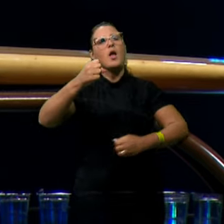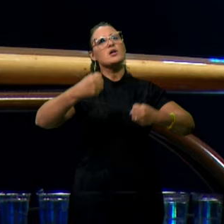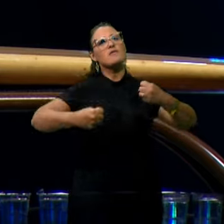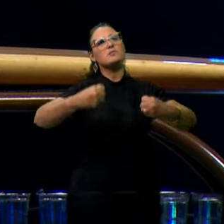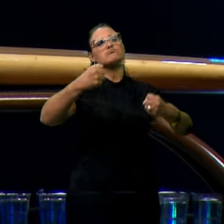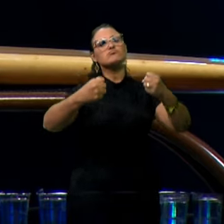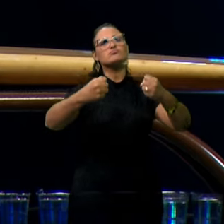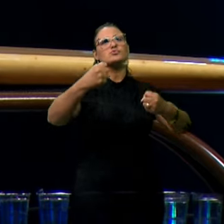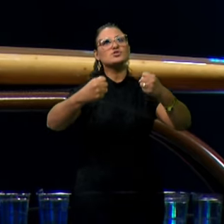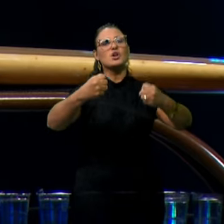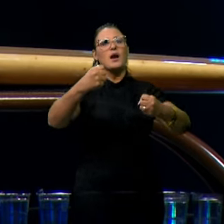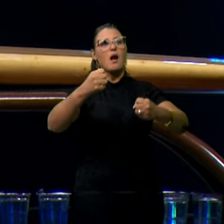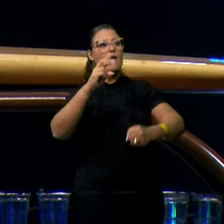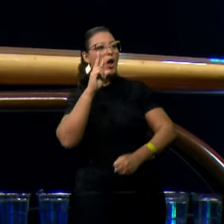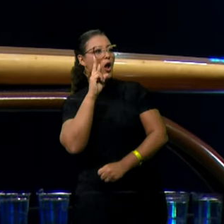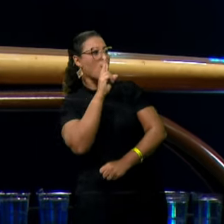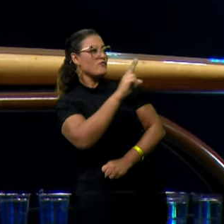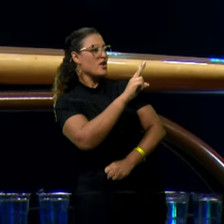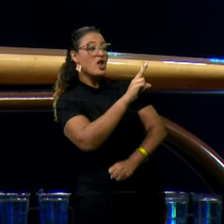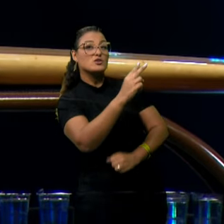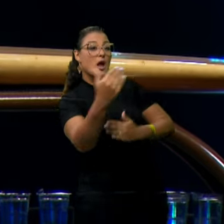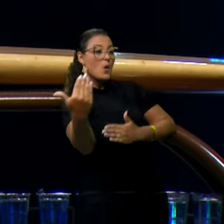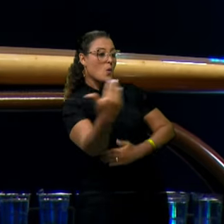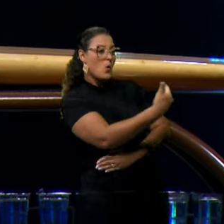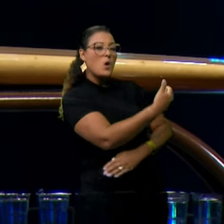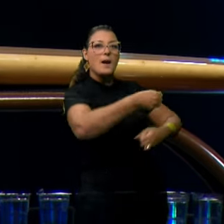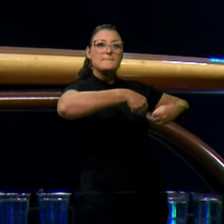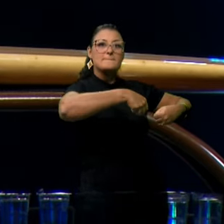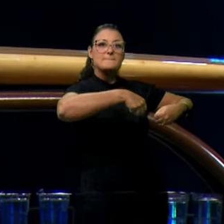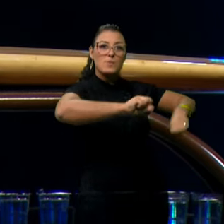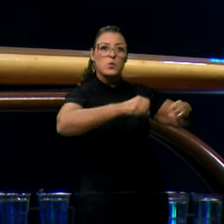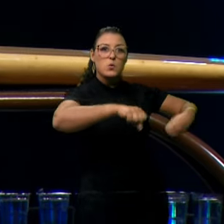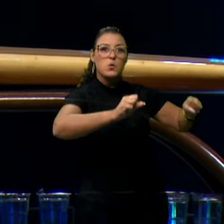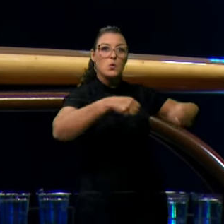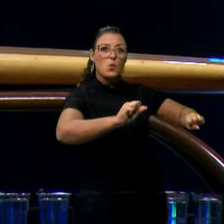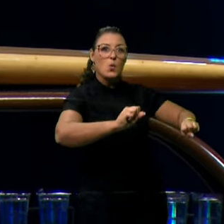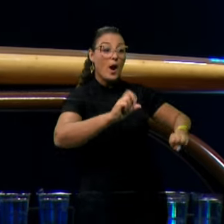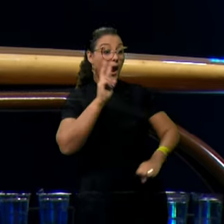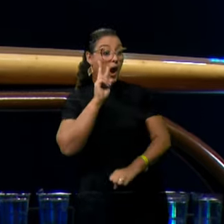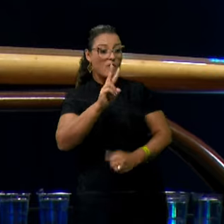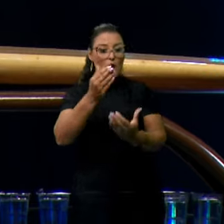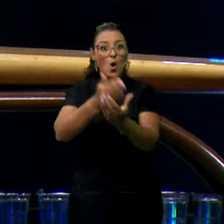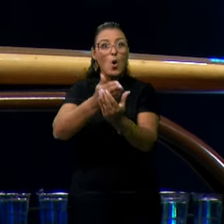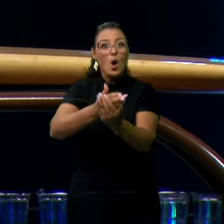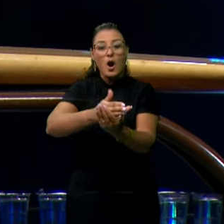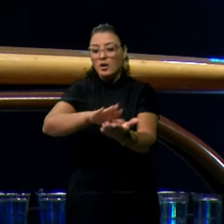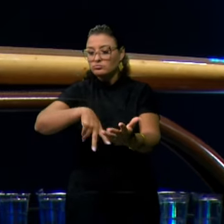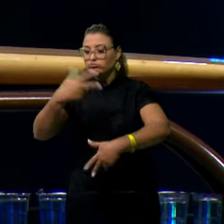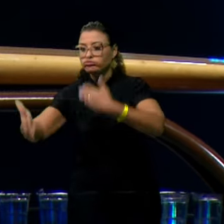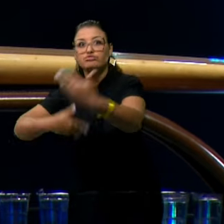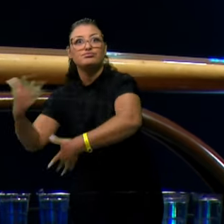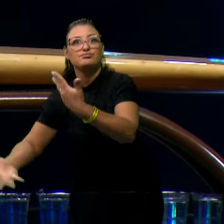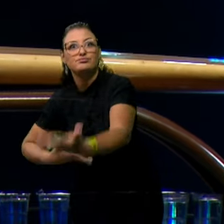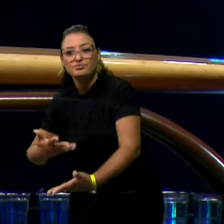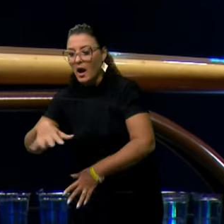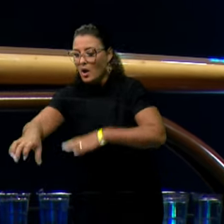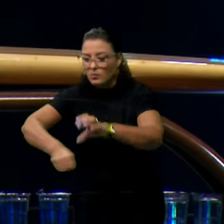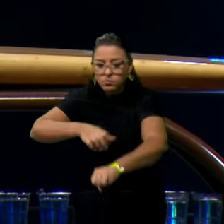eu parei com meu esposo com meu namorado a gente recolheu os seus documentos